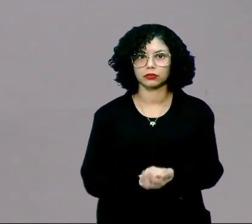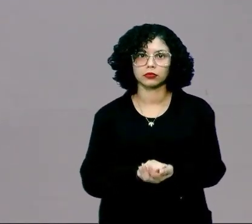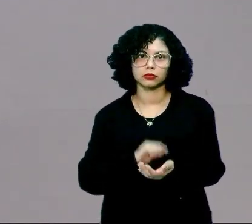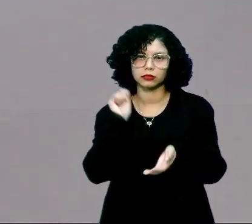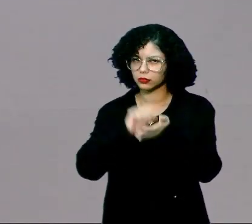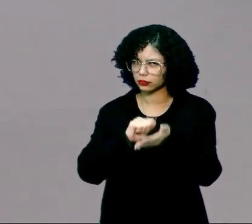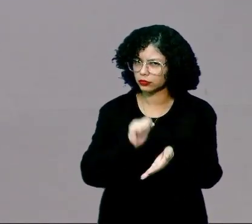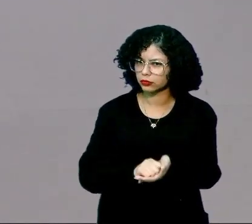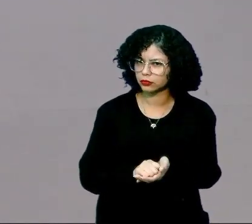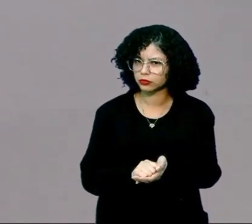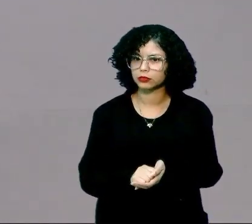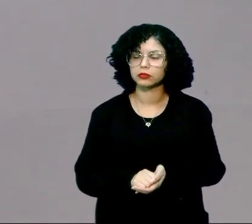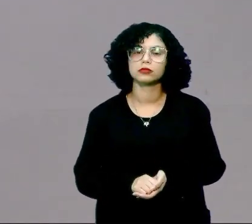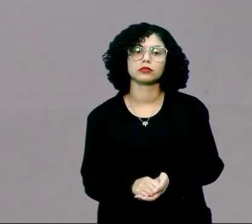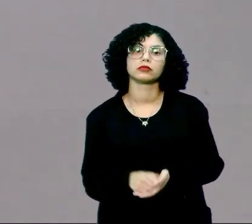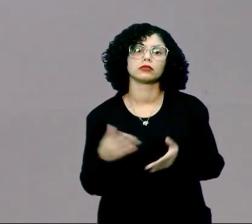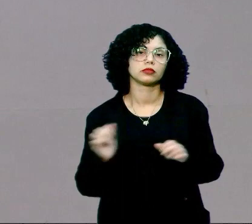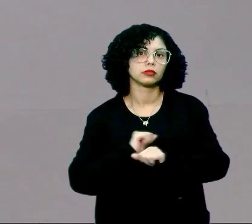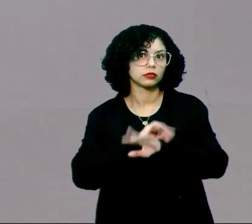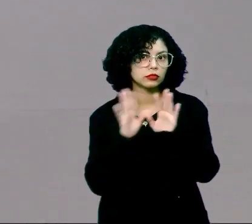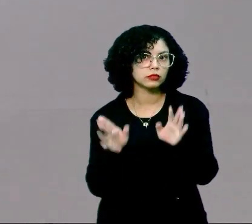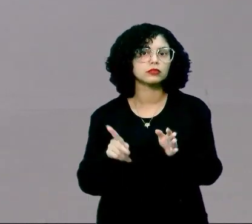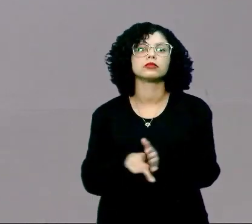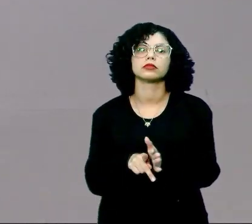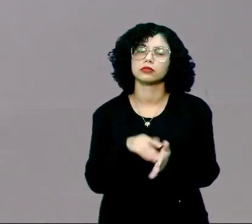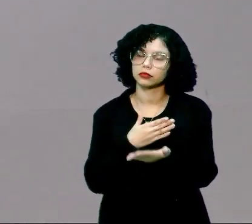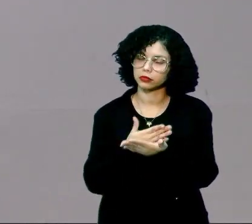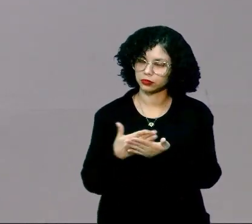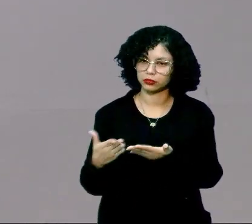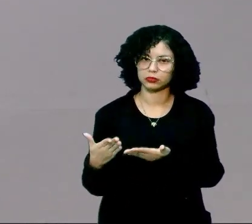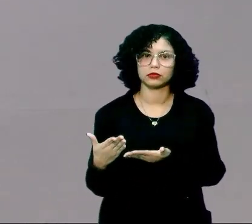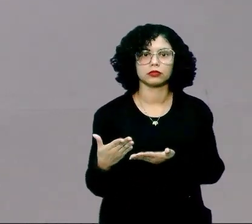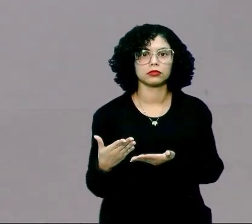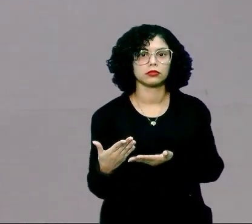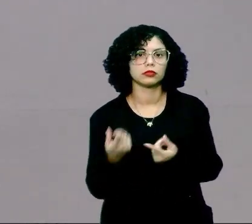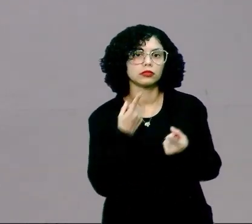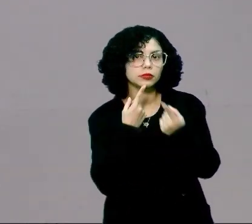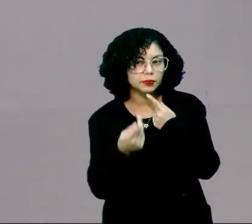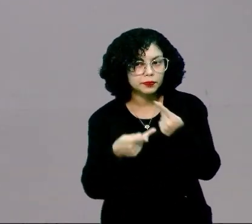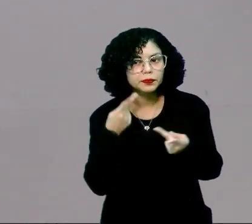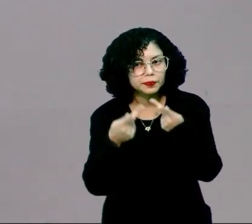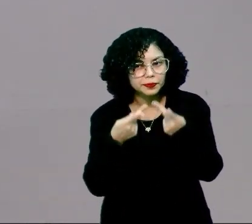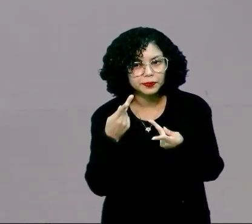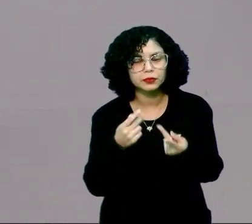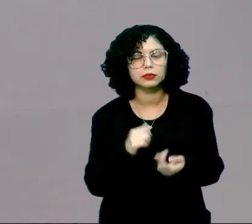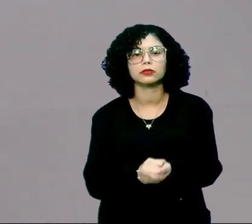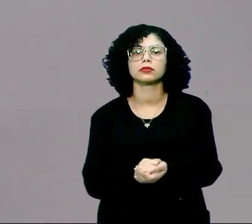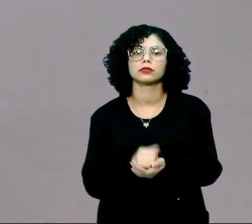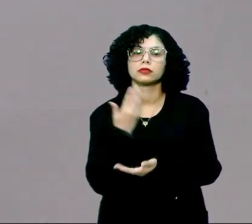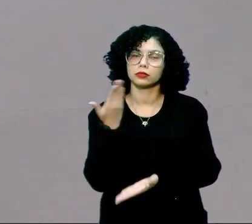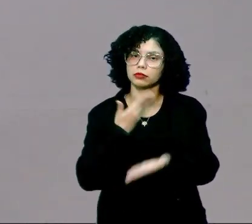a escrever? Então, obviamente que a criança começa inicialmente a falar.